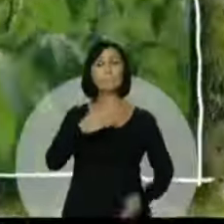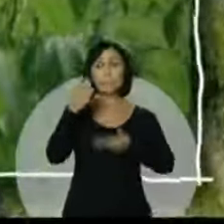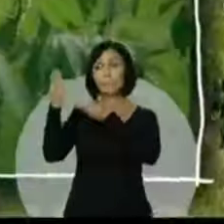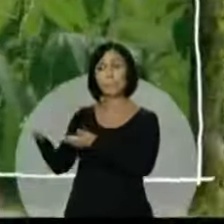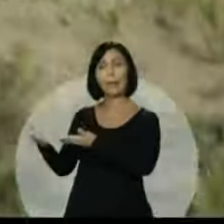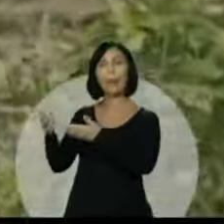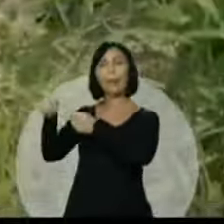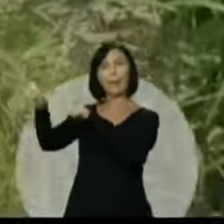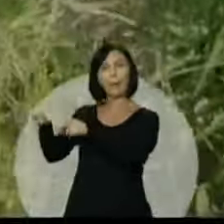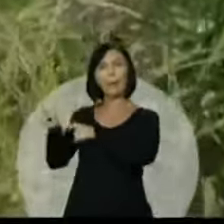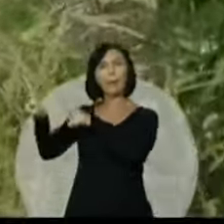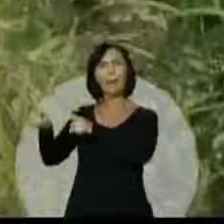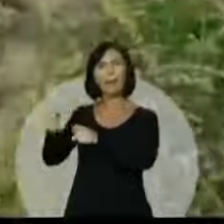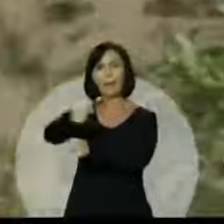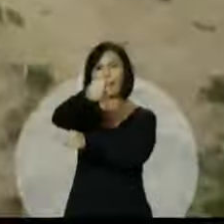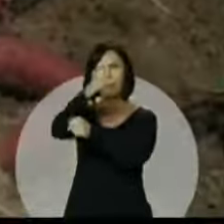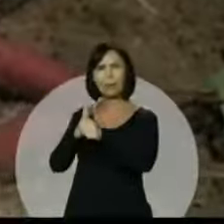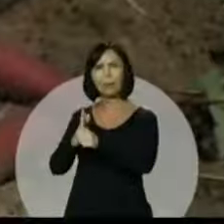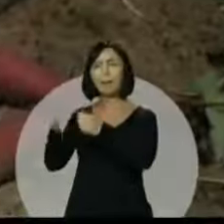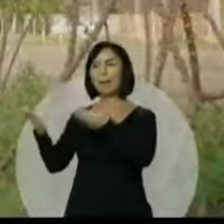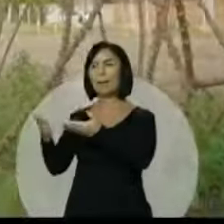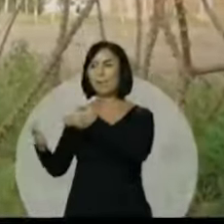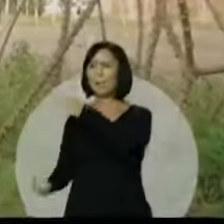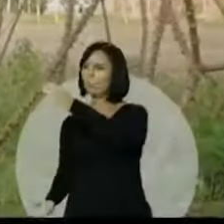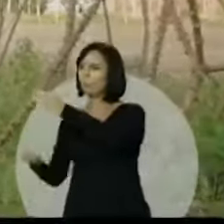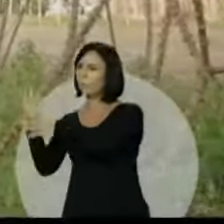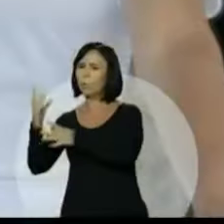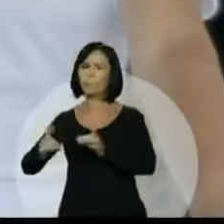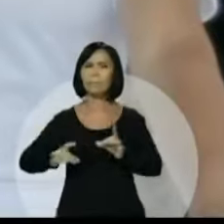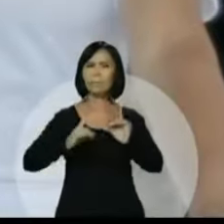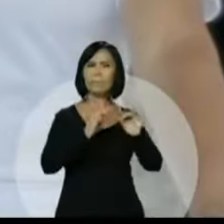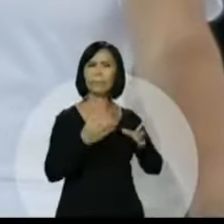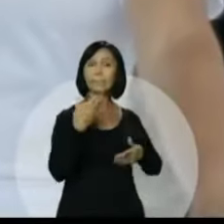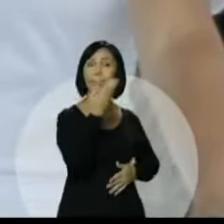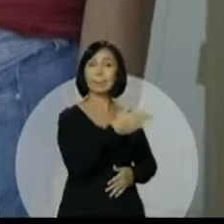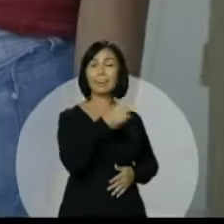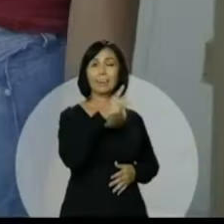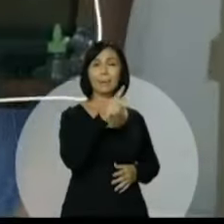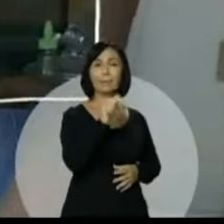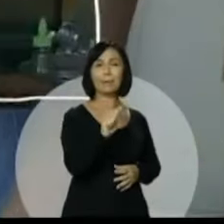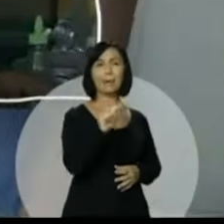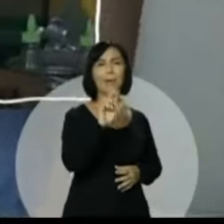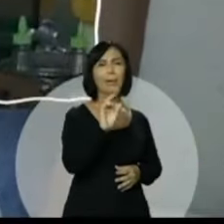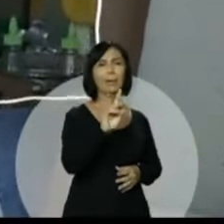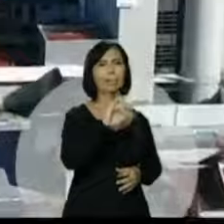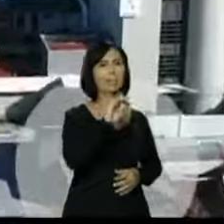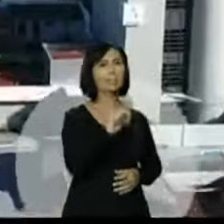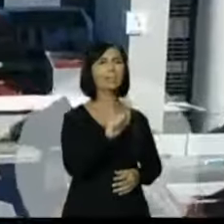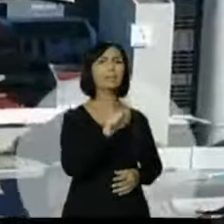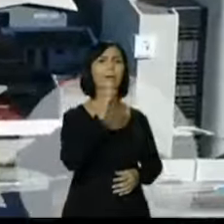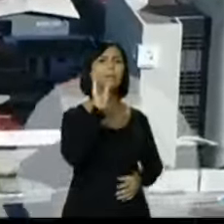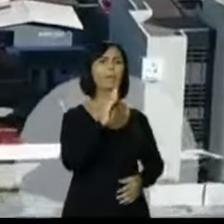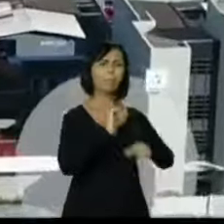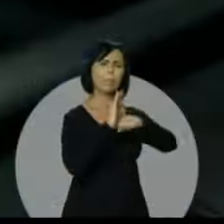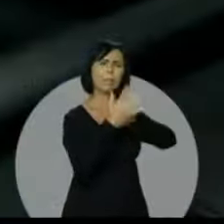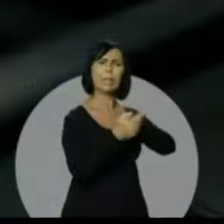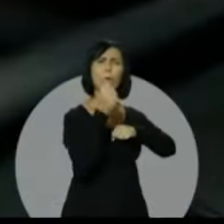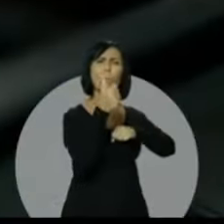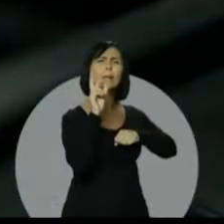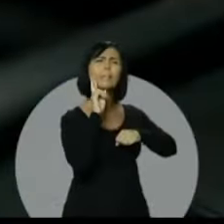Jerônimo é agricultor familiar de Sobrado. Ele agora vende quase tudo que produz para a Patrícia. O restaurante dela quase fechou